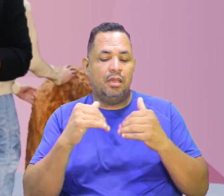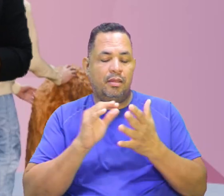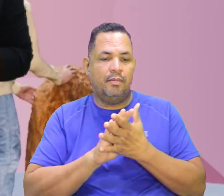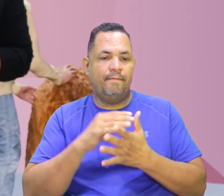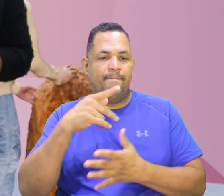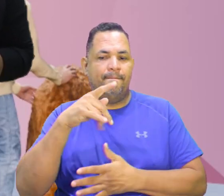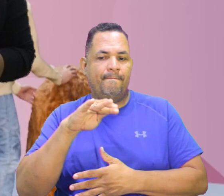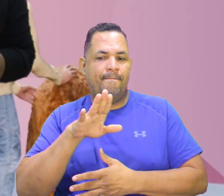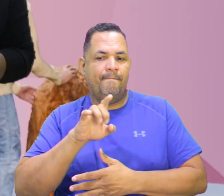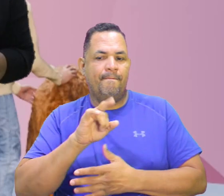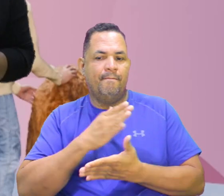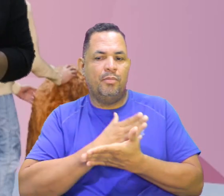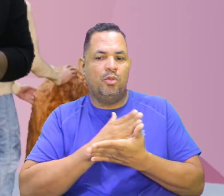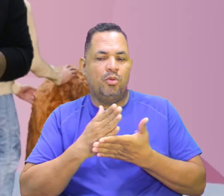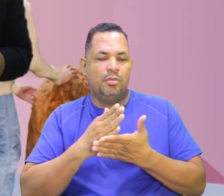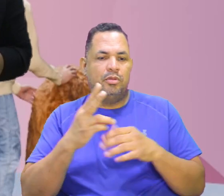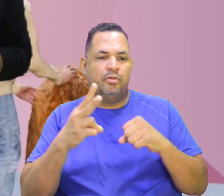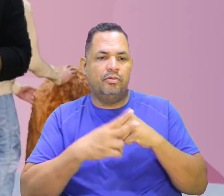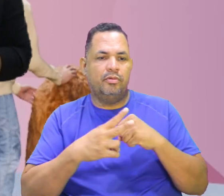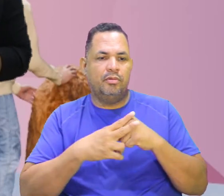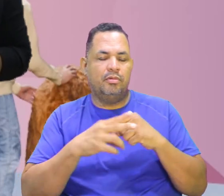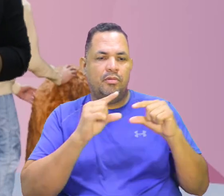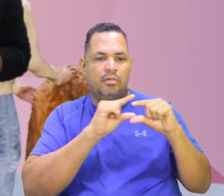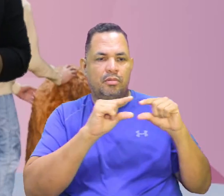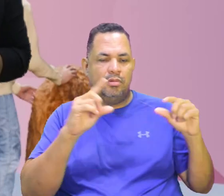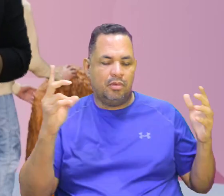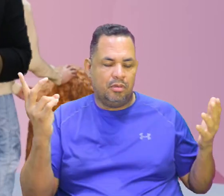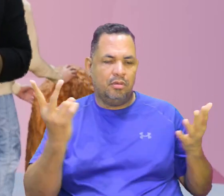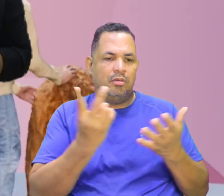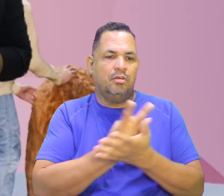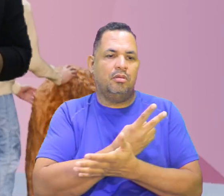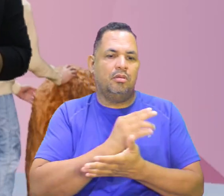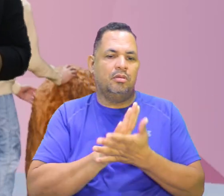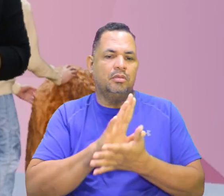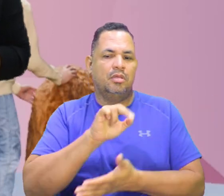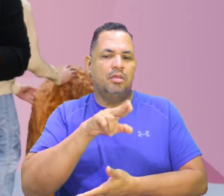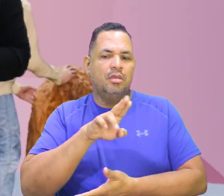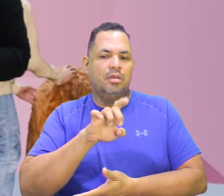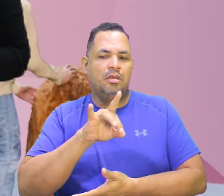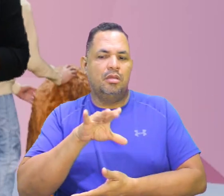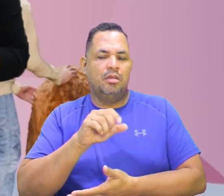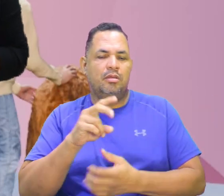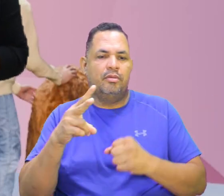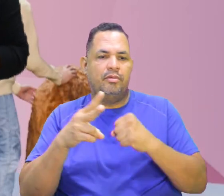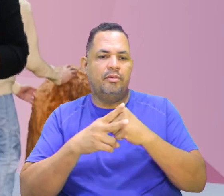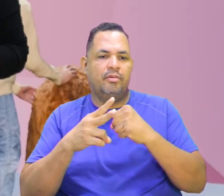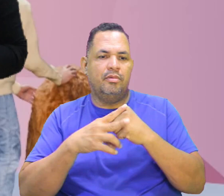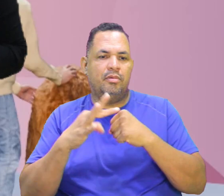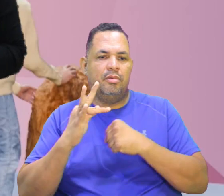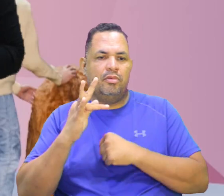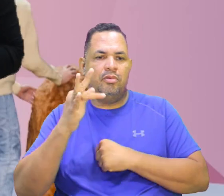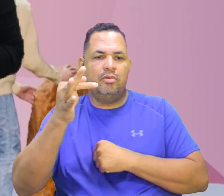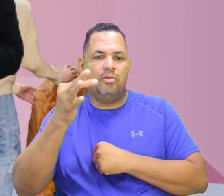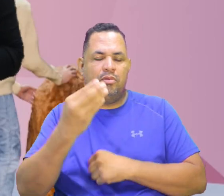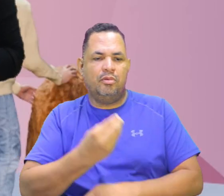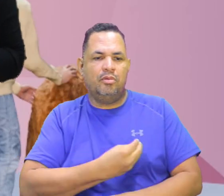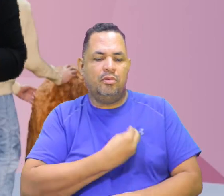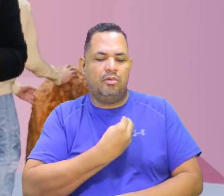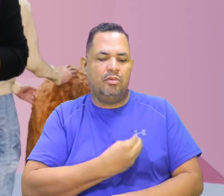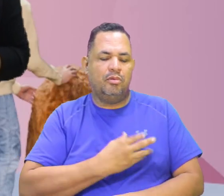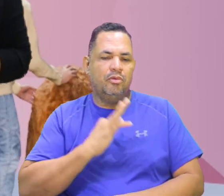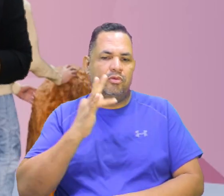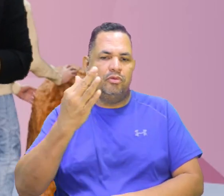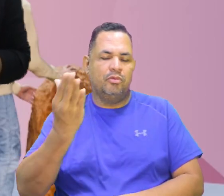tá bom? Iniciou o verbo com oração, vai ocorrer o quê? Ênclise. Verbo está no futuro do presente, futuro